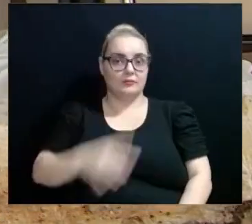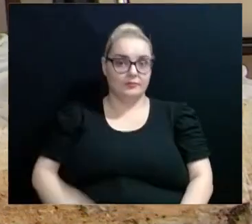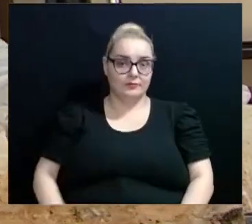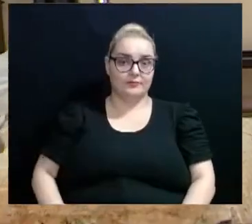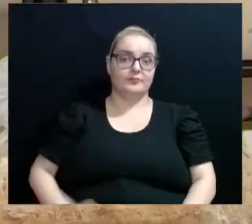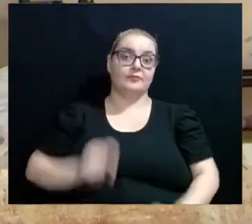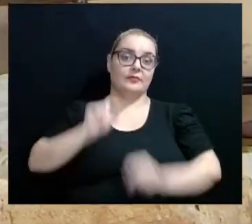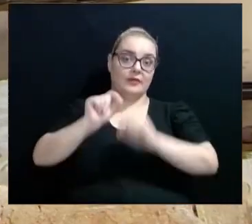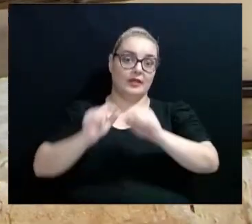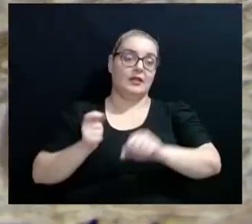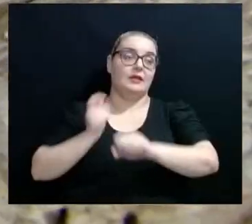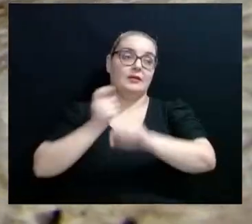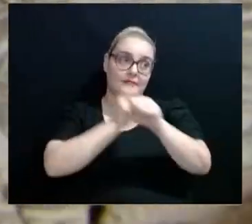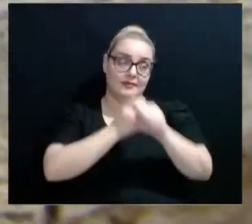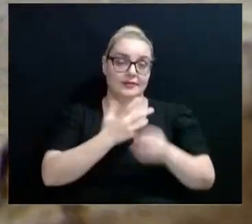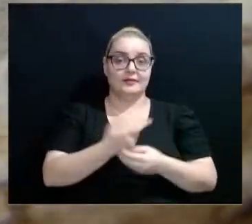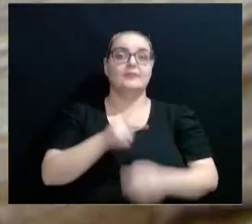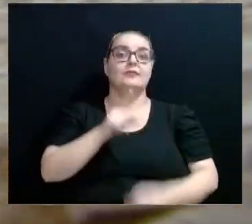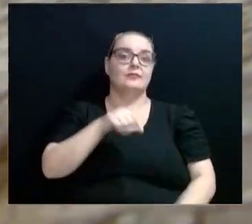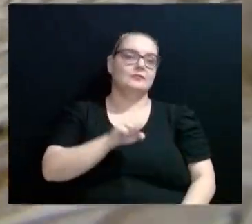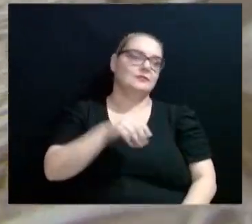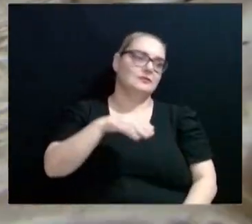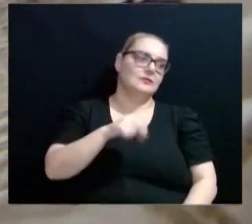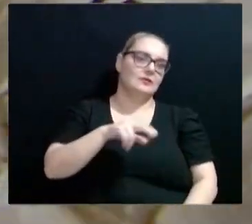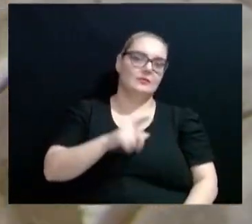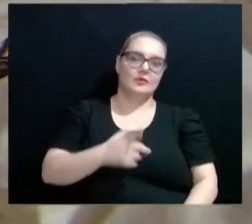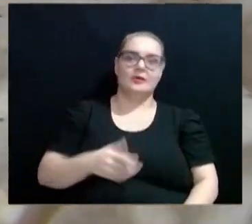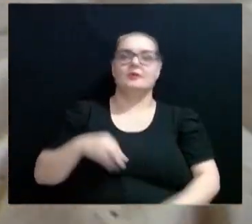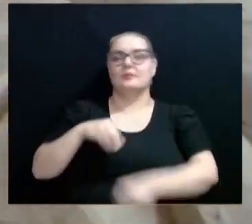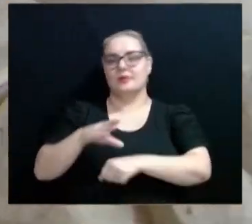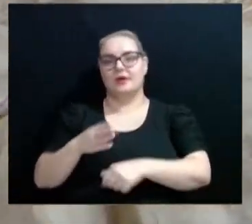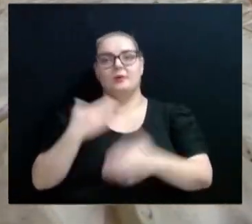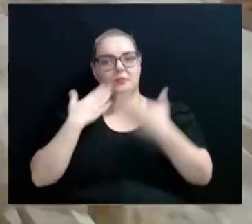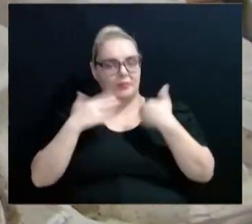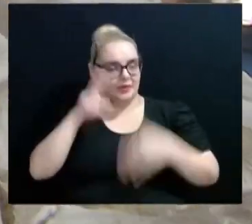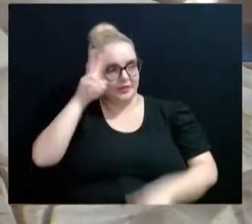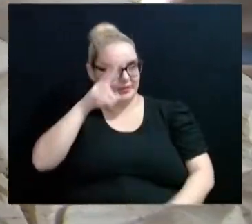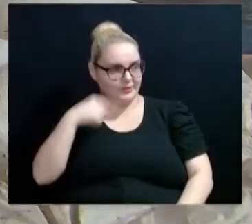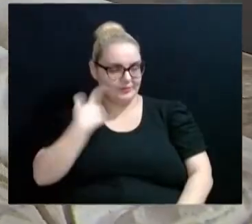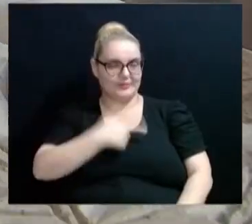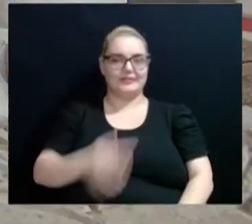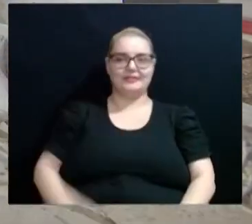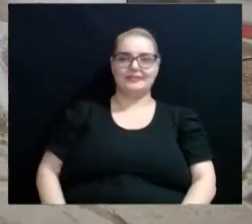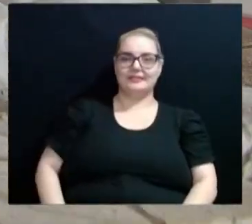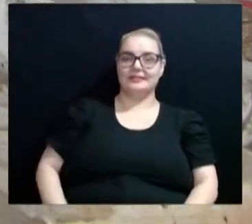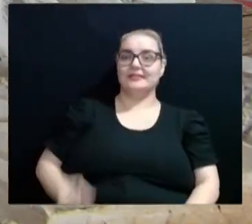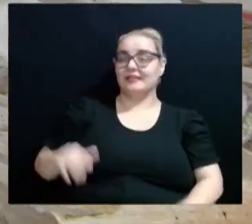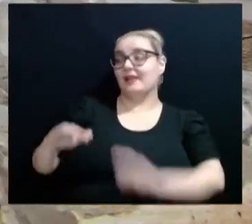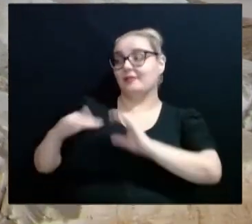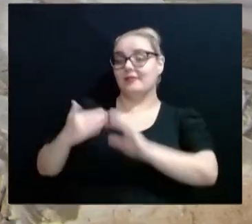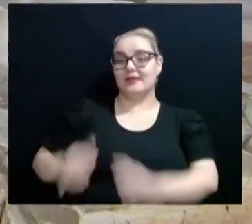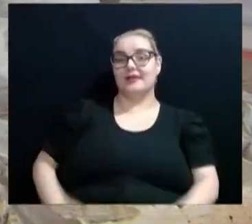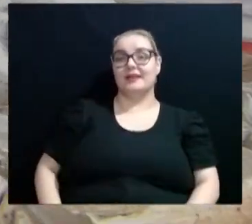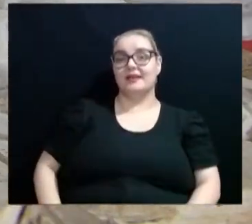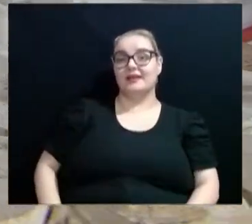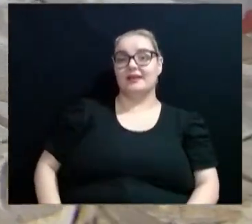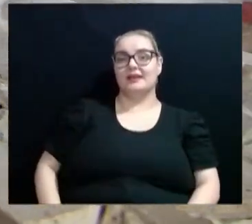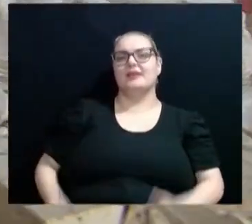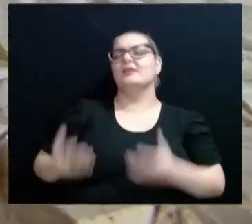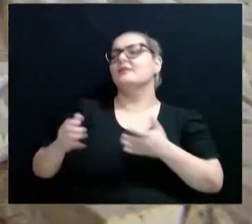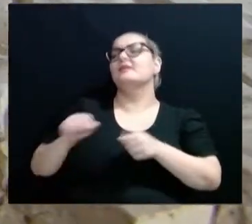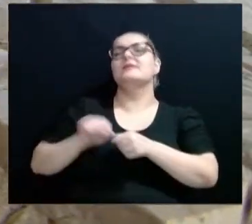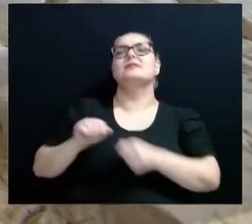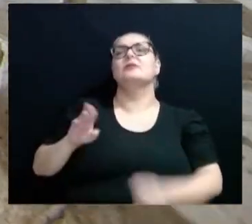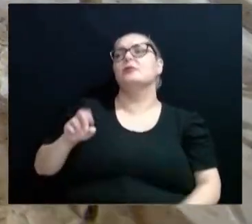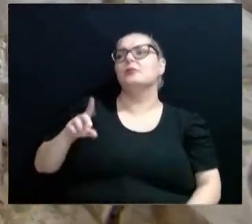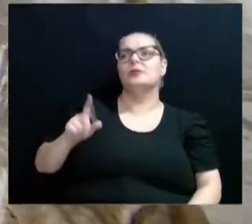a Renata, que a gente já fez um programa com ela, falou: olha, quem fez essa obra aqui foi o Samuel e o indicou para que ele contasse a